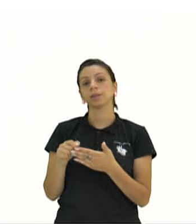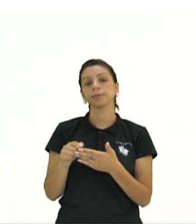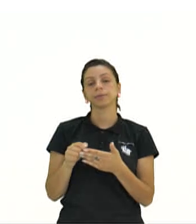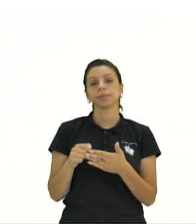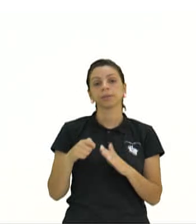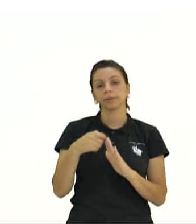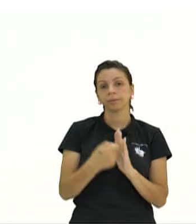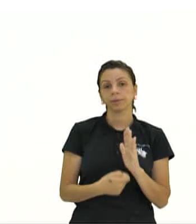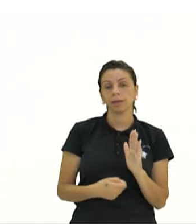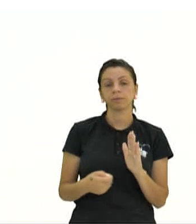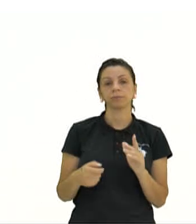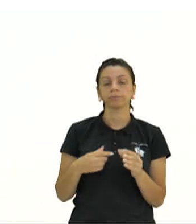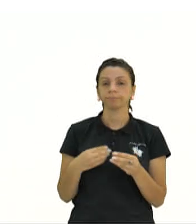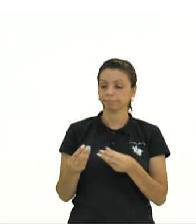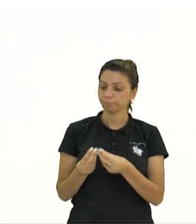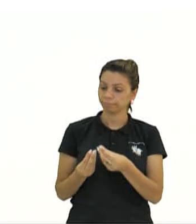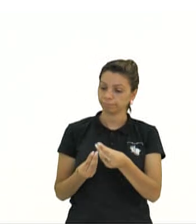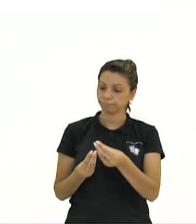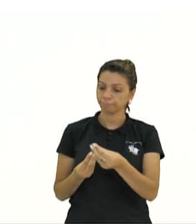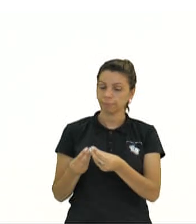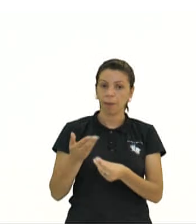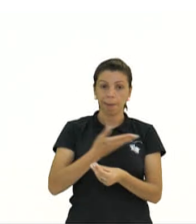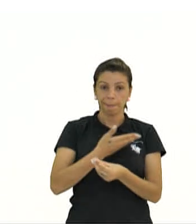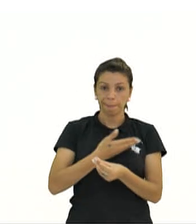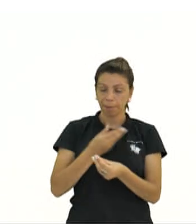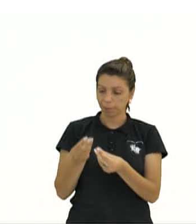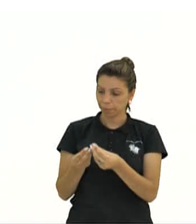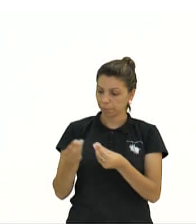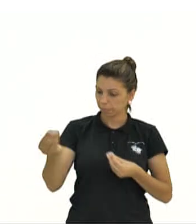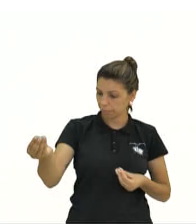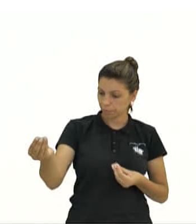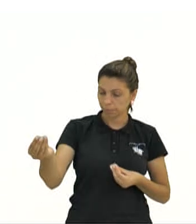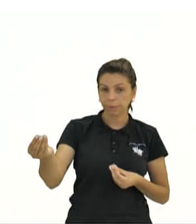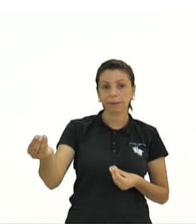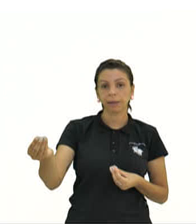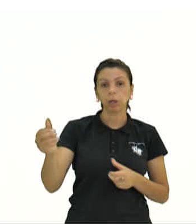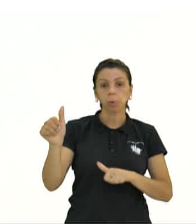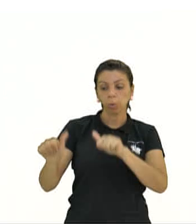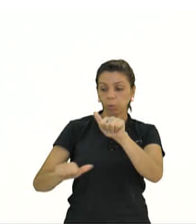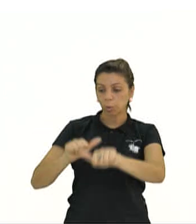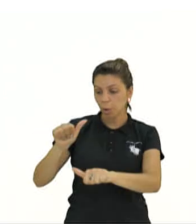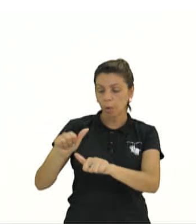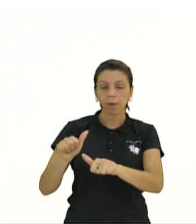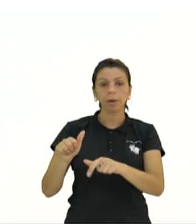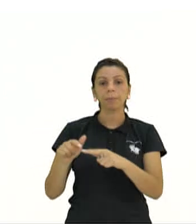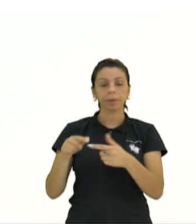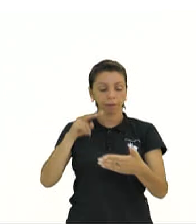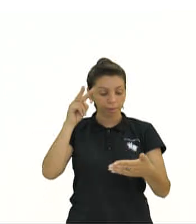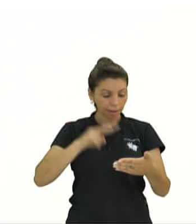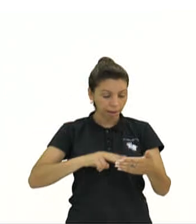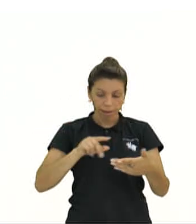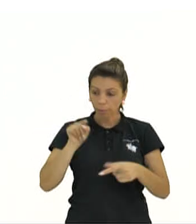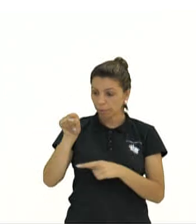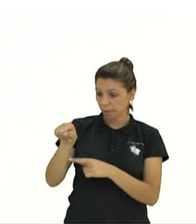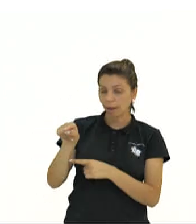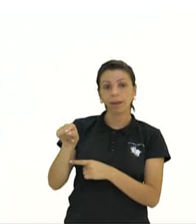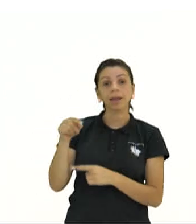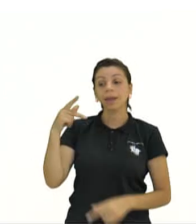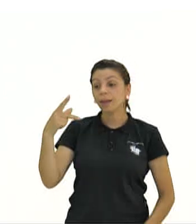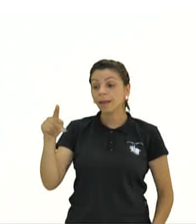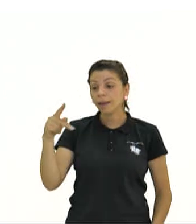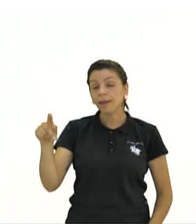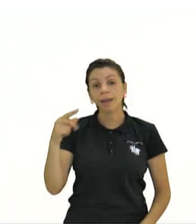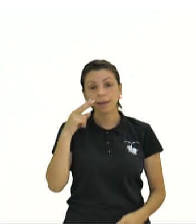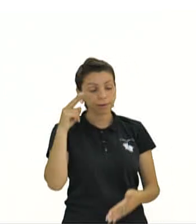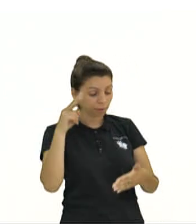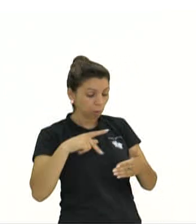com um colega para que você leia o dele e ele leia o seu. Verifique se as instruções foram seguidas. As ideias